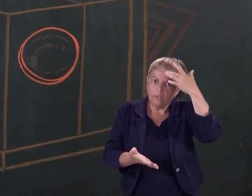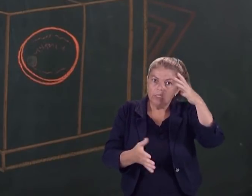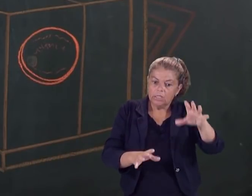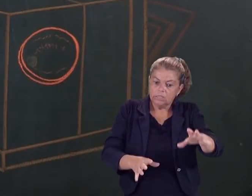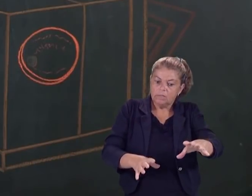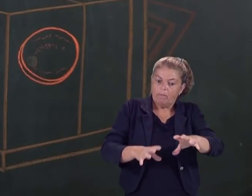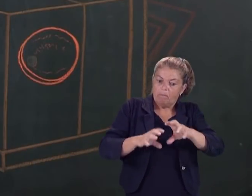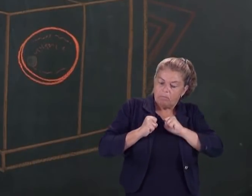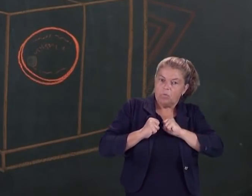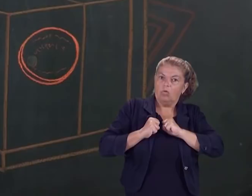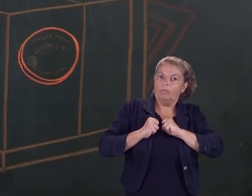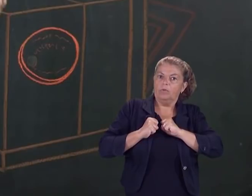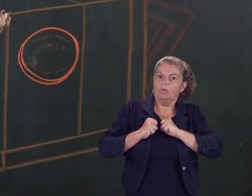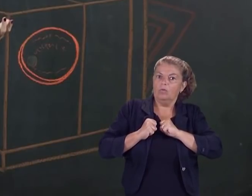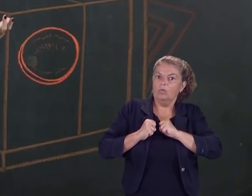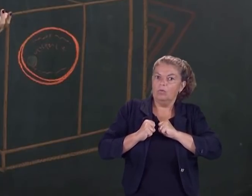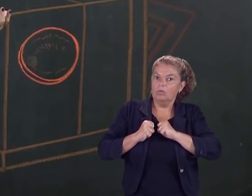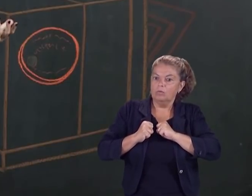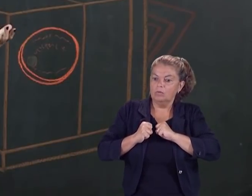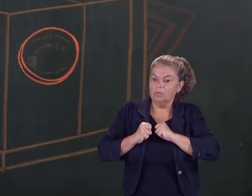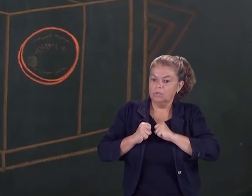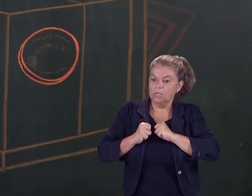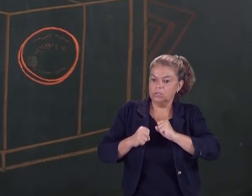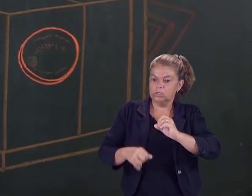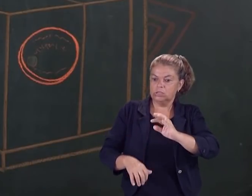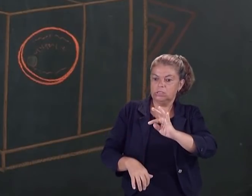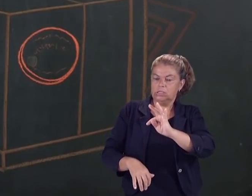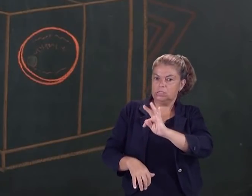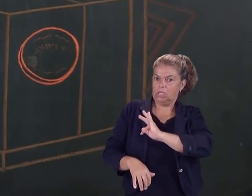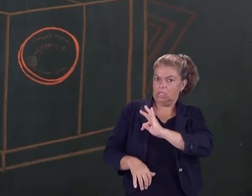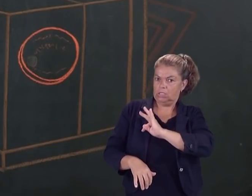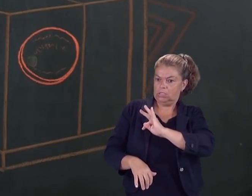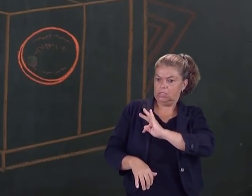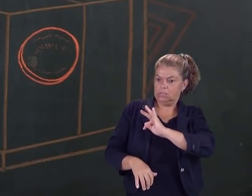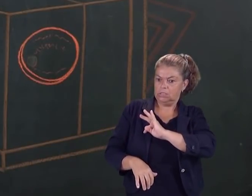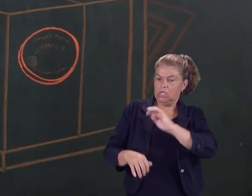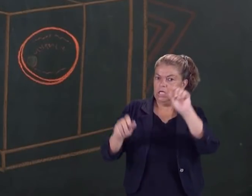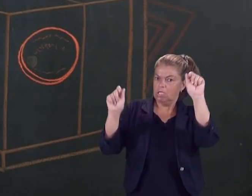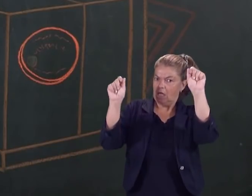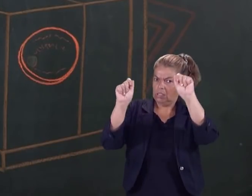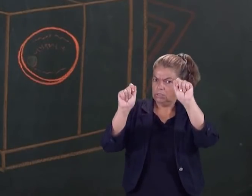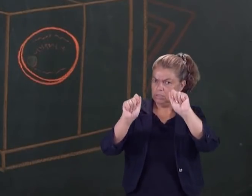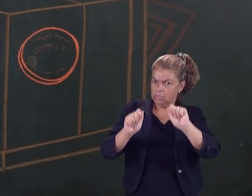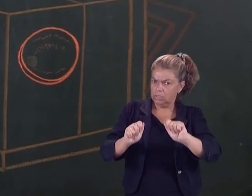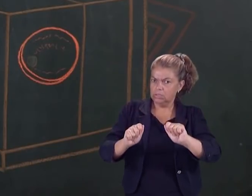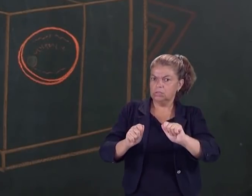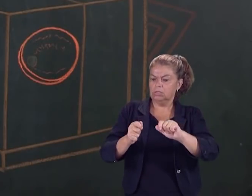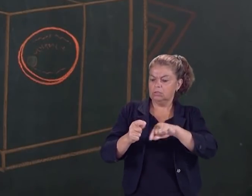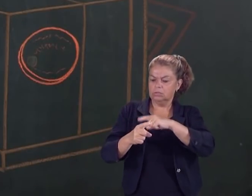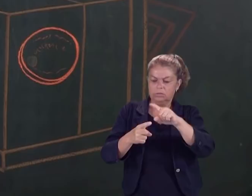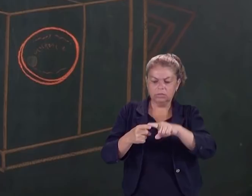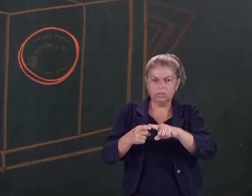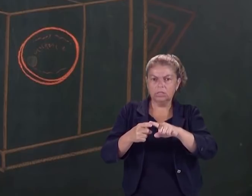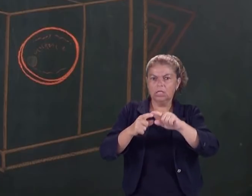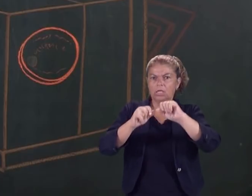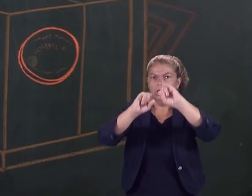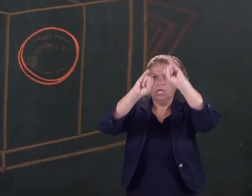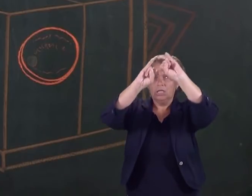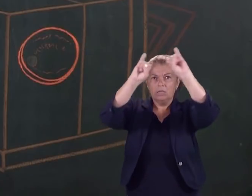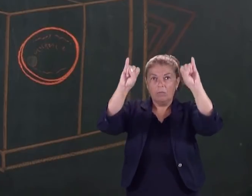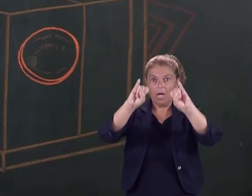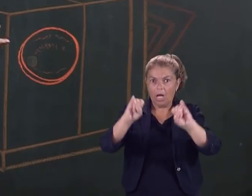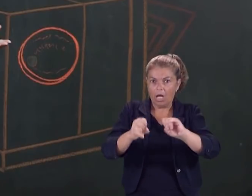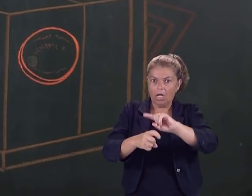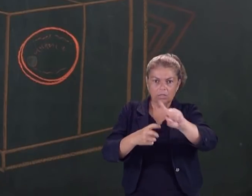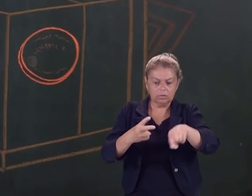se apropriou das técnicas artísticas, dos elementos de composição de uma imagem, de pintura, de desenho,